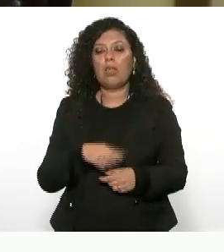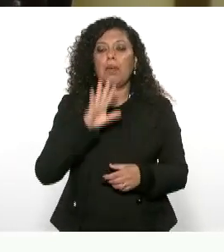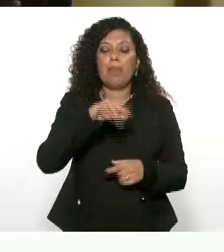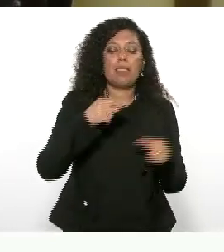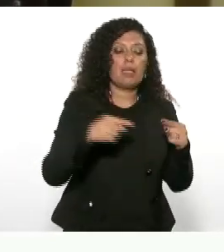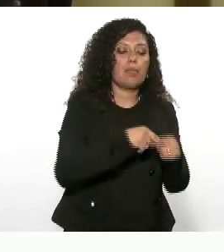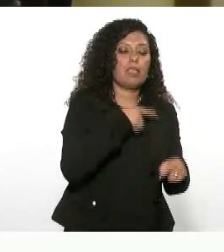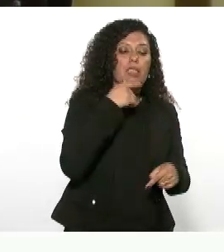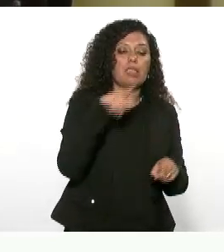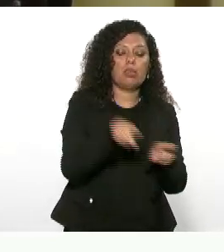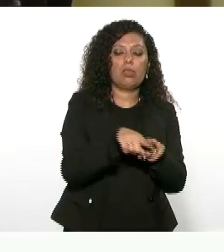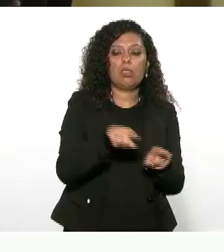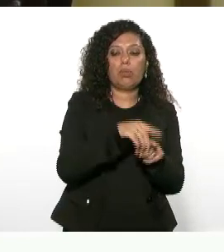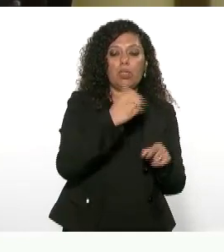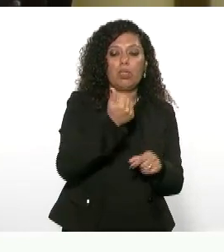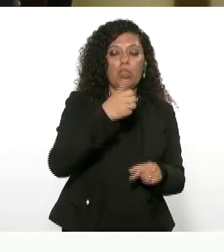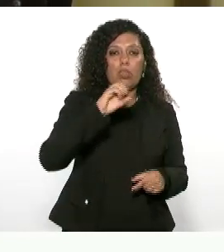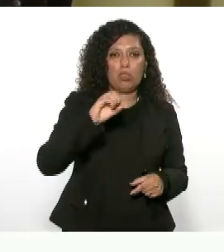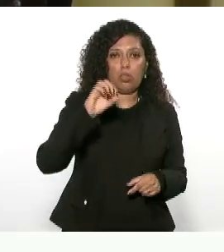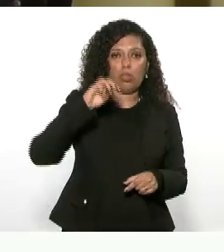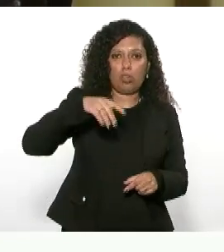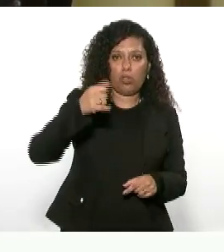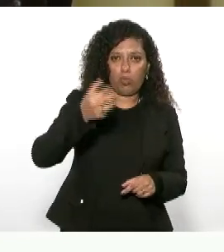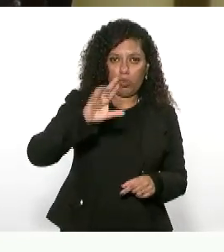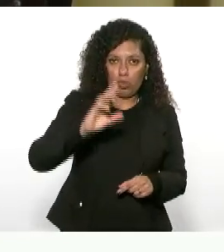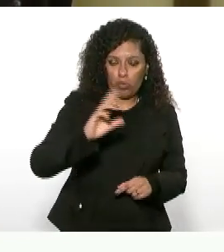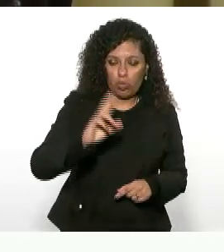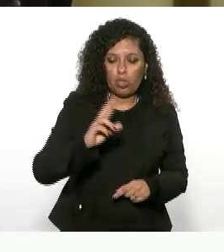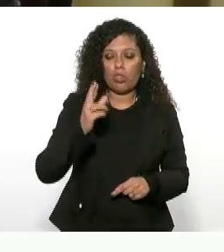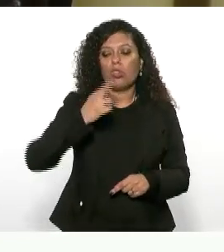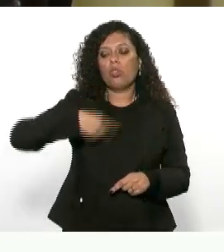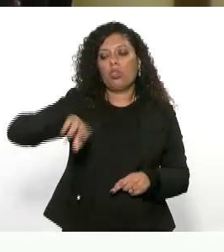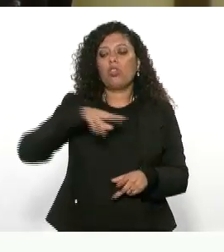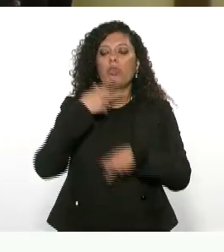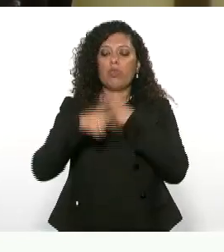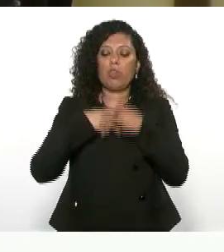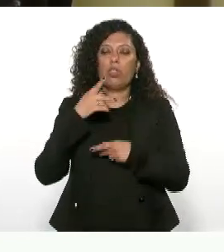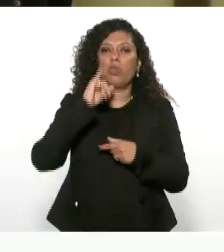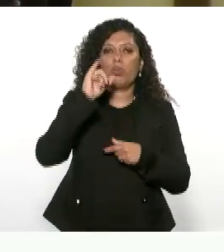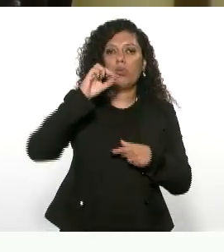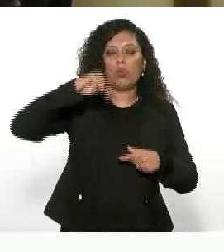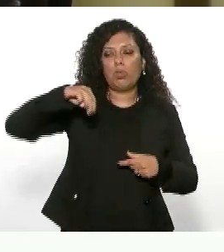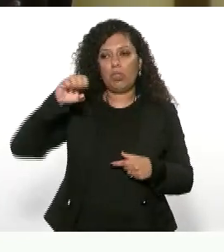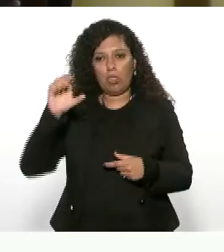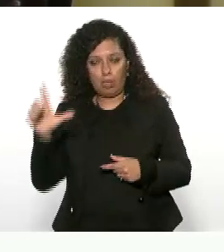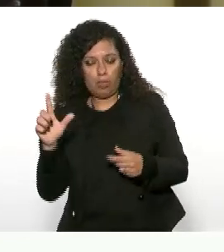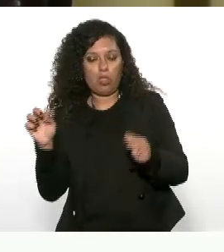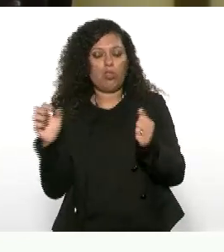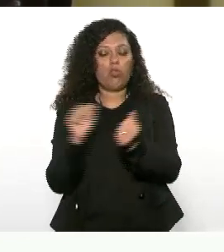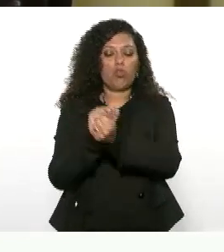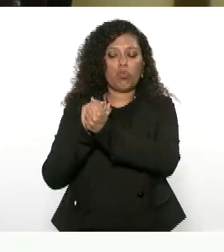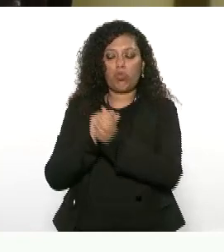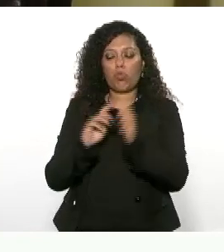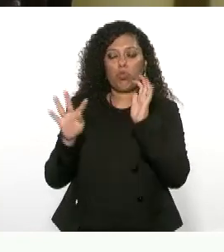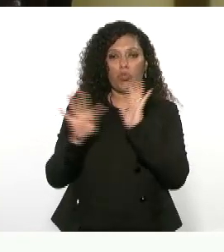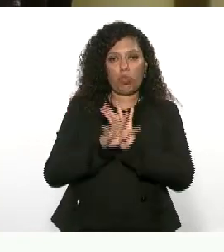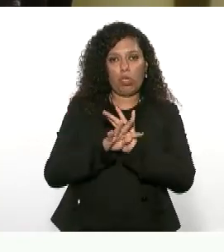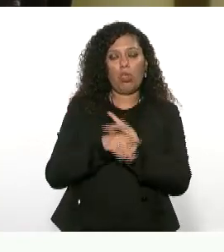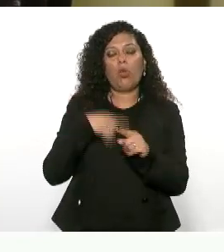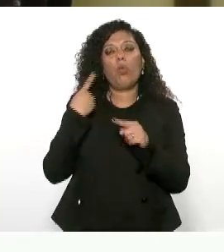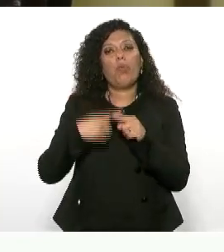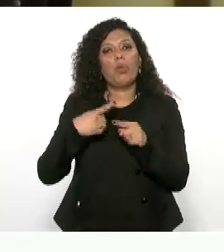milhões, nós estamos auxiliando a execução dessa ação do IML, inclusive com os nossos técnicos, porque alguns termos